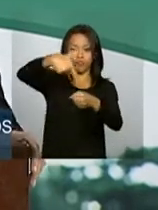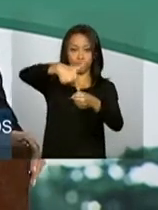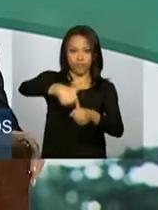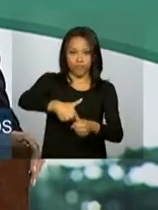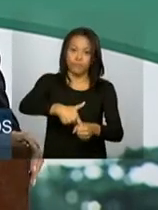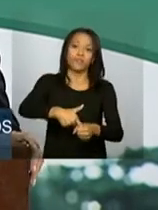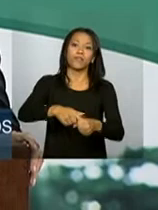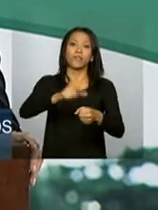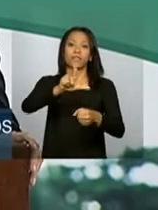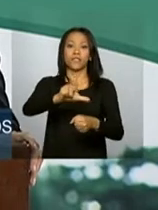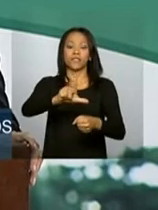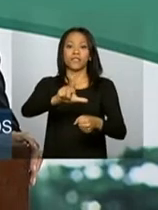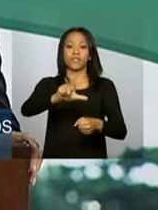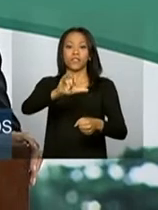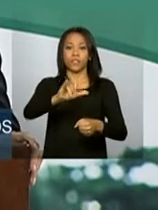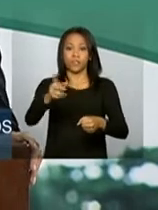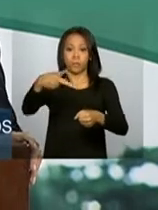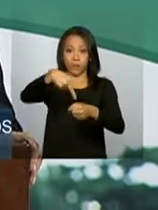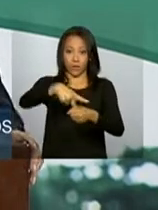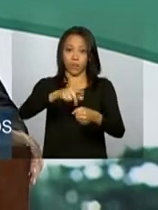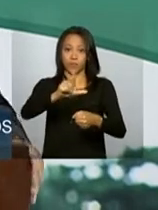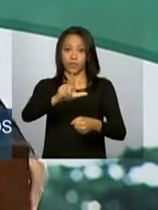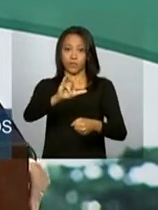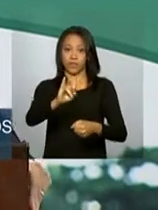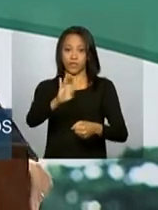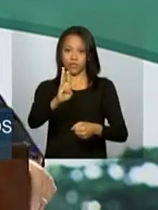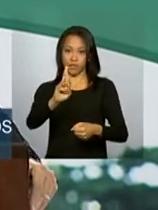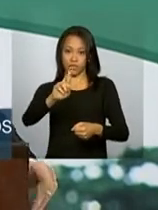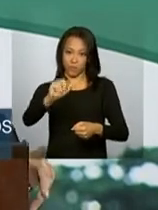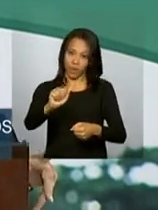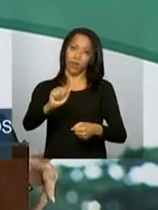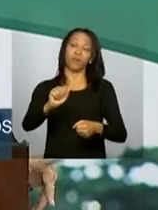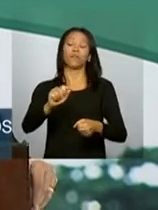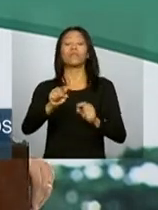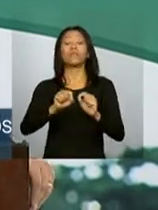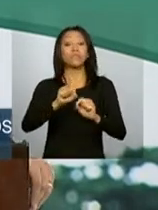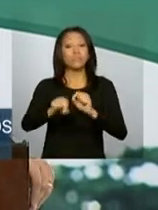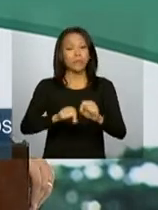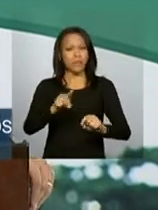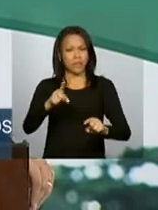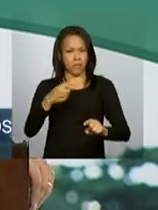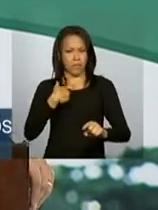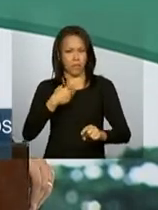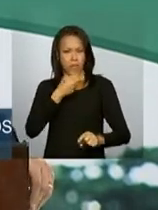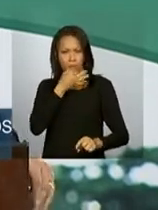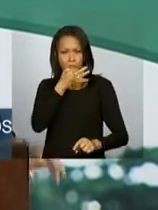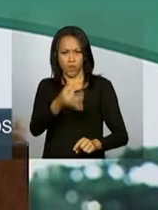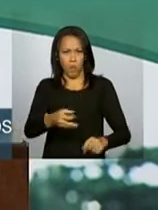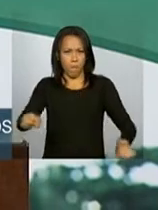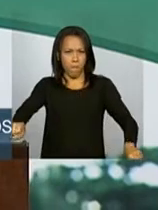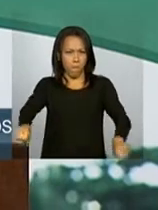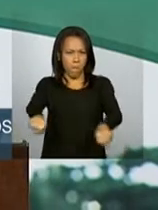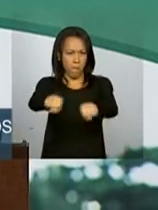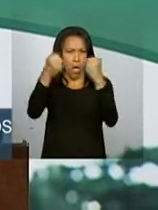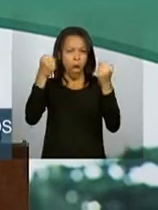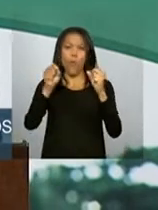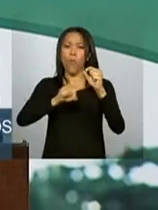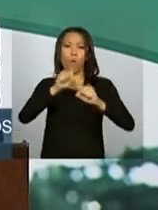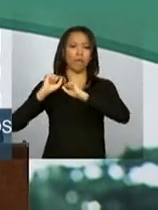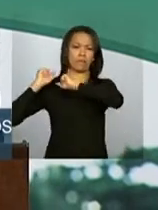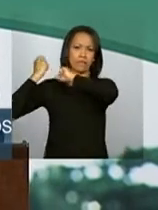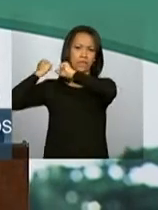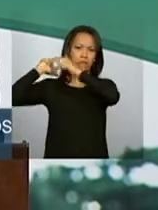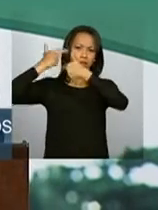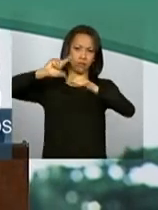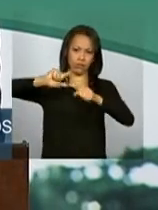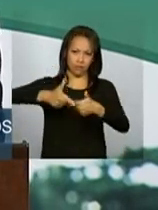E com ele, na minha visão, quebrou-se o velho paradigma do Brasil entre a